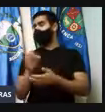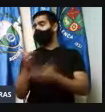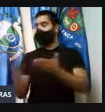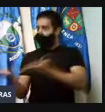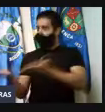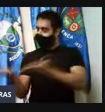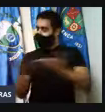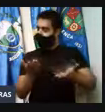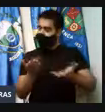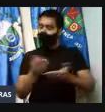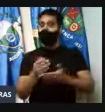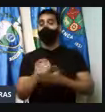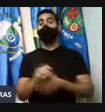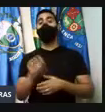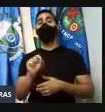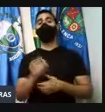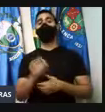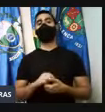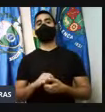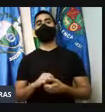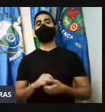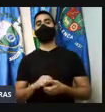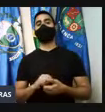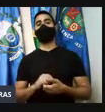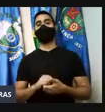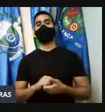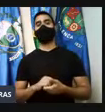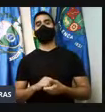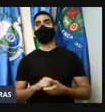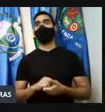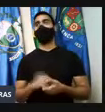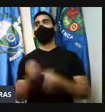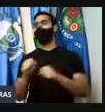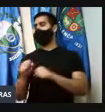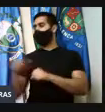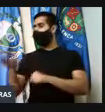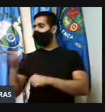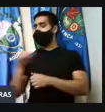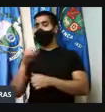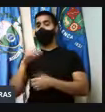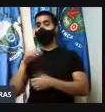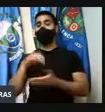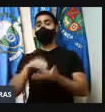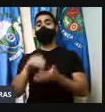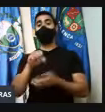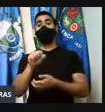convidar, vereador Saulo, pode convocar a secretária Soraya,